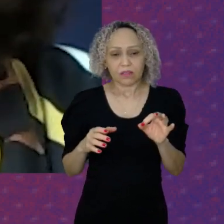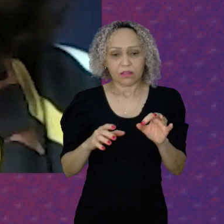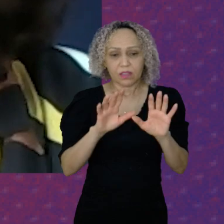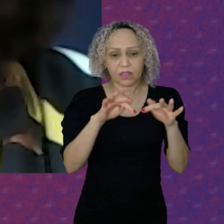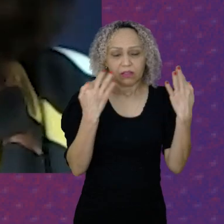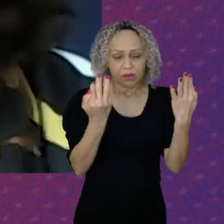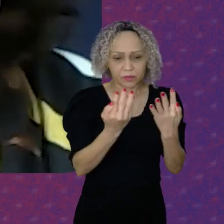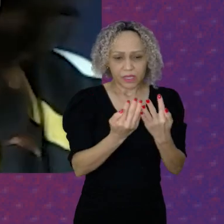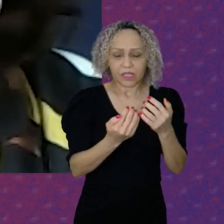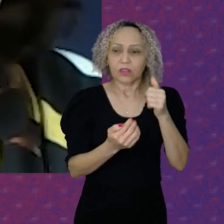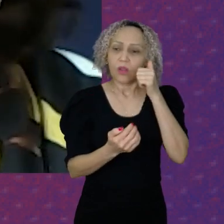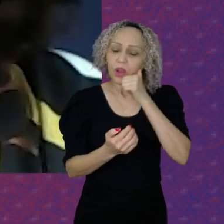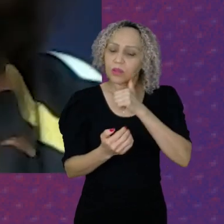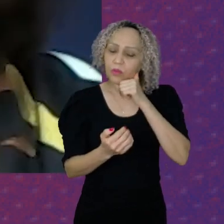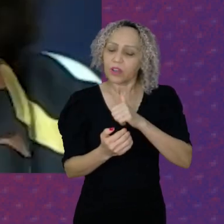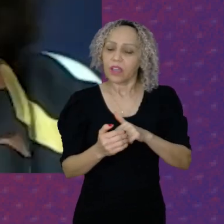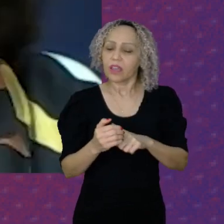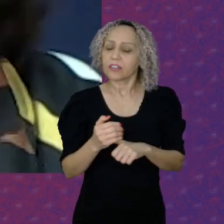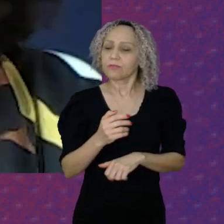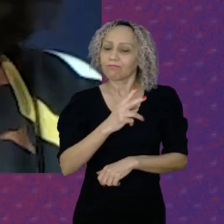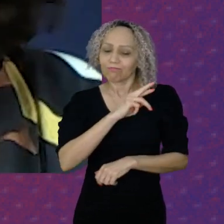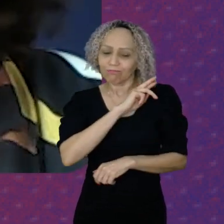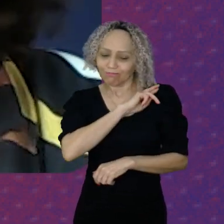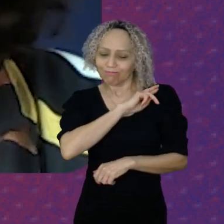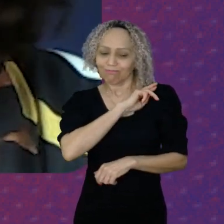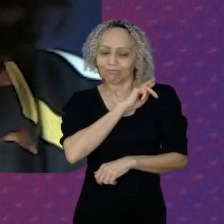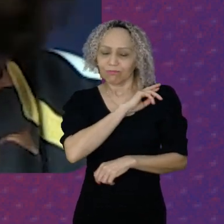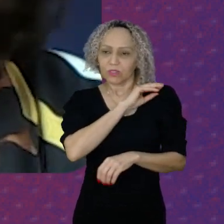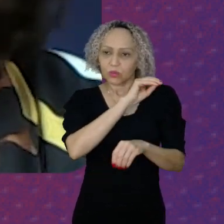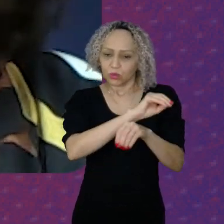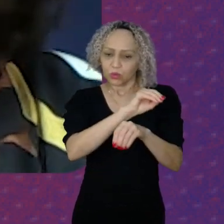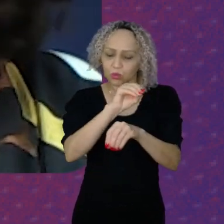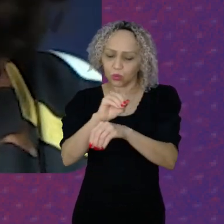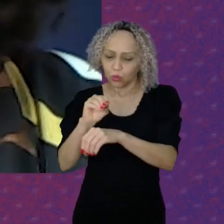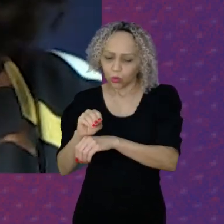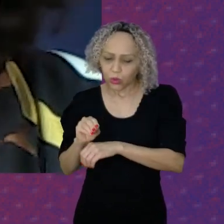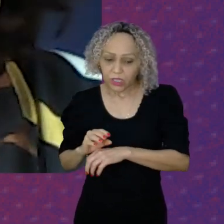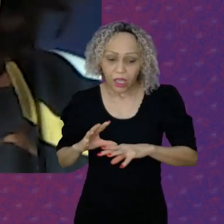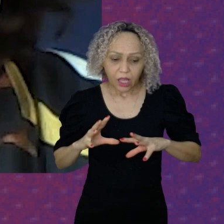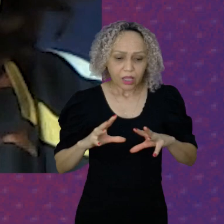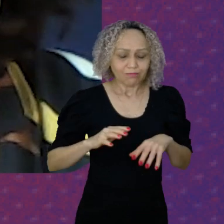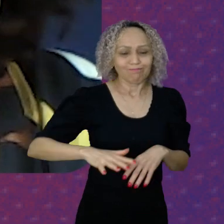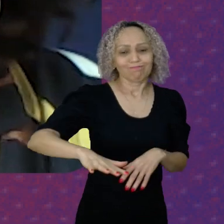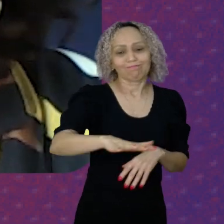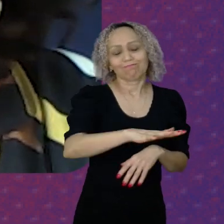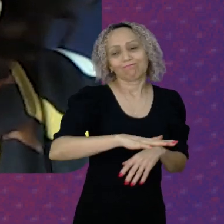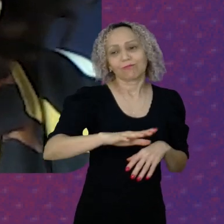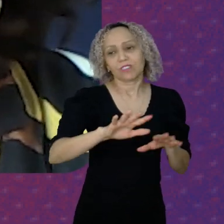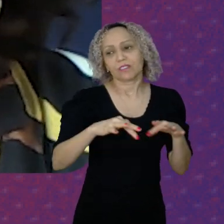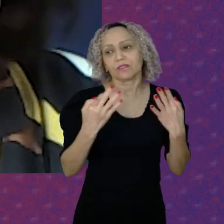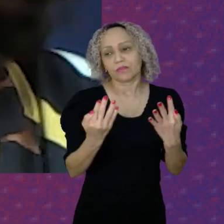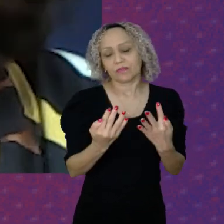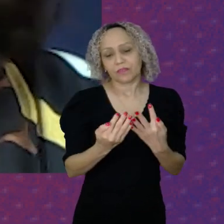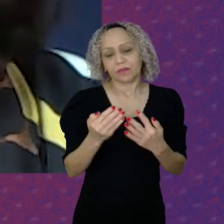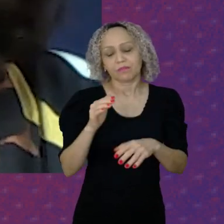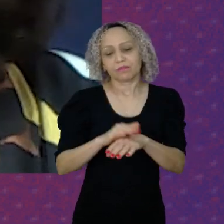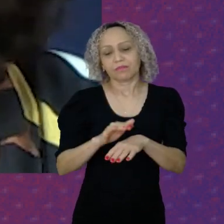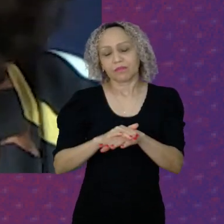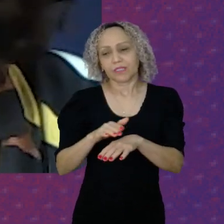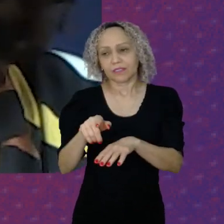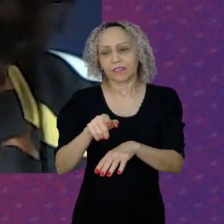chefiam, né, que são responsáveis por todos os demais, né? E há